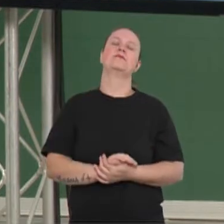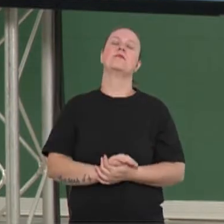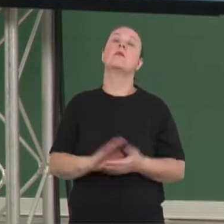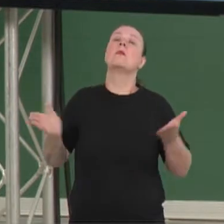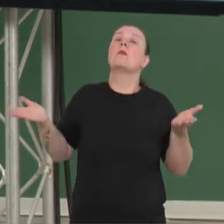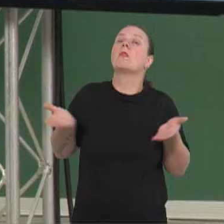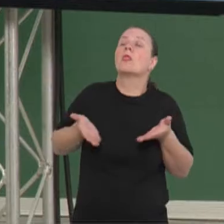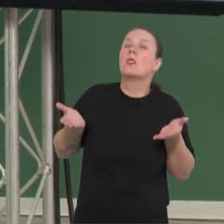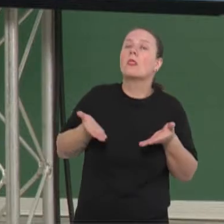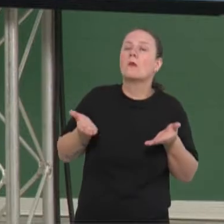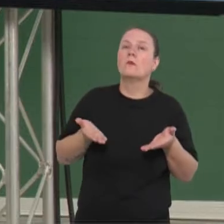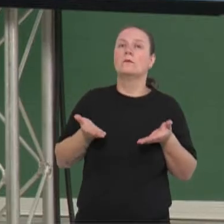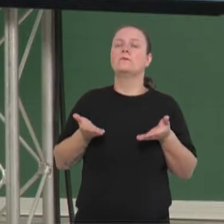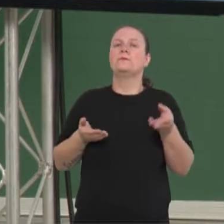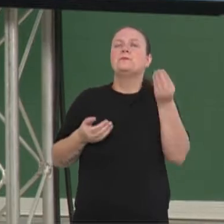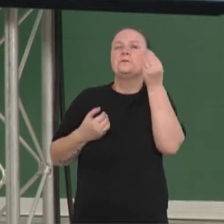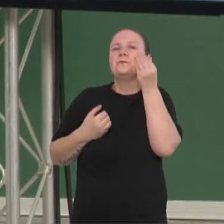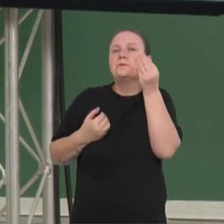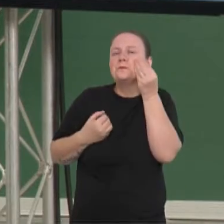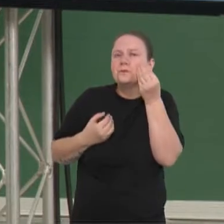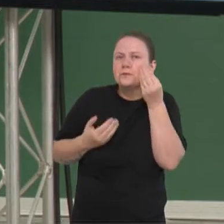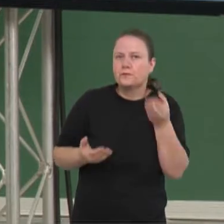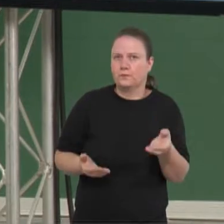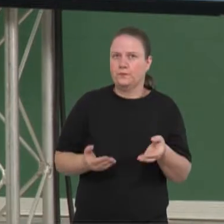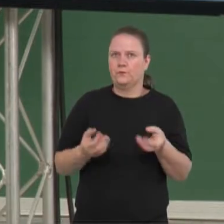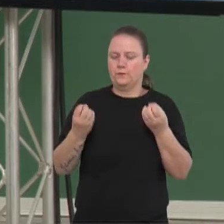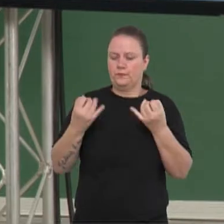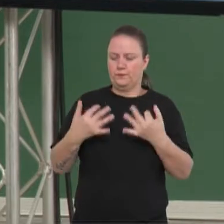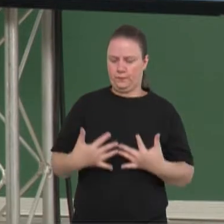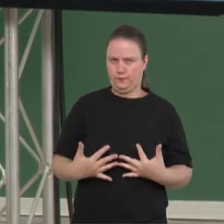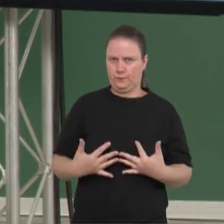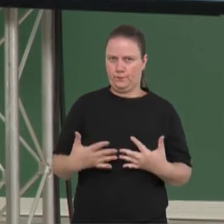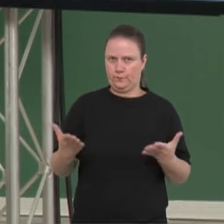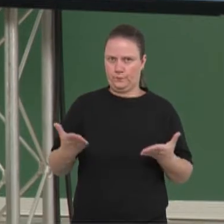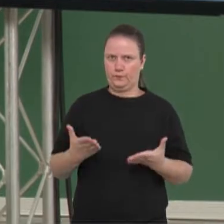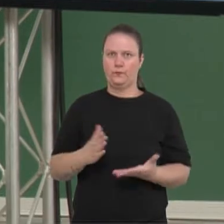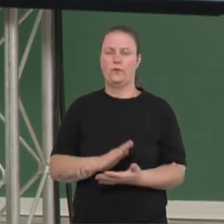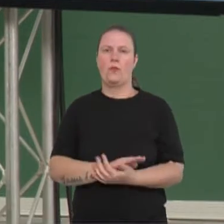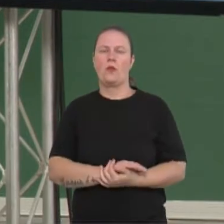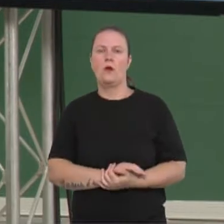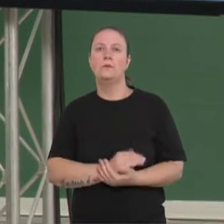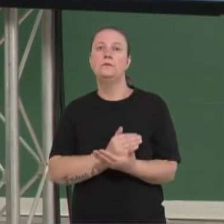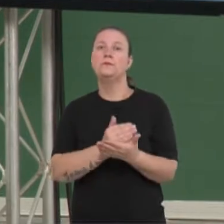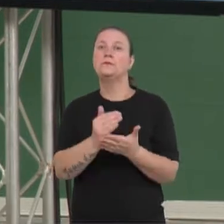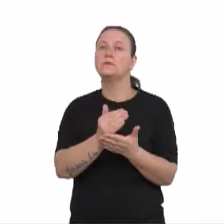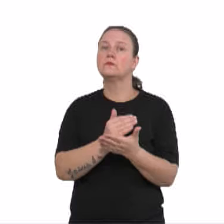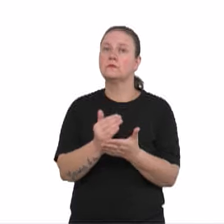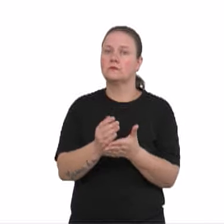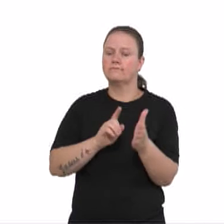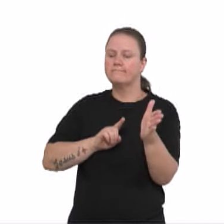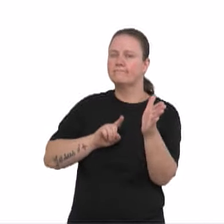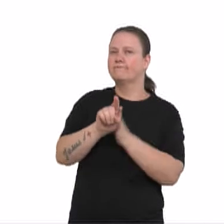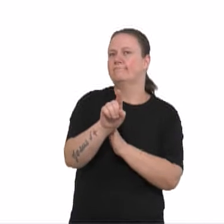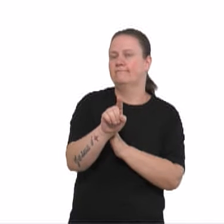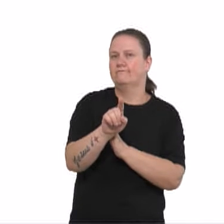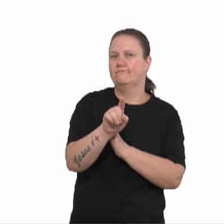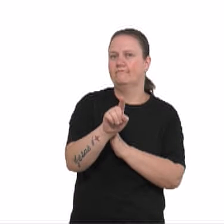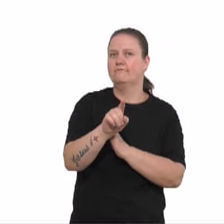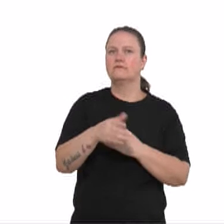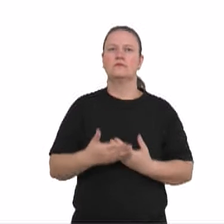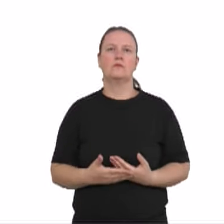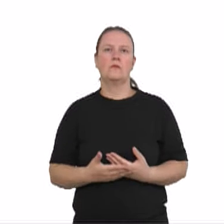Agora, nós vamos testar um pouquinho isso que eu acabei de falar para vocês. Vamos começar com um quiz,